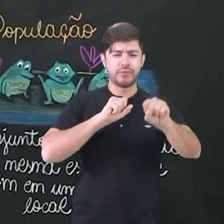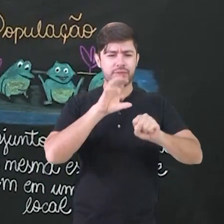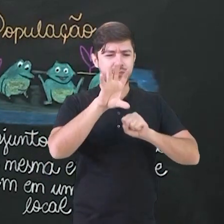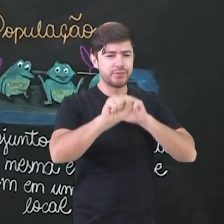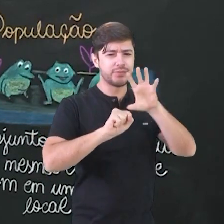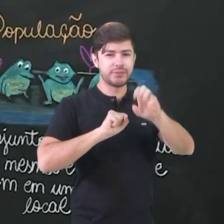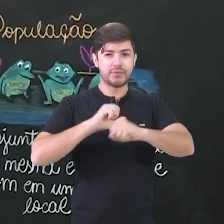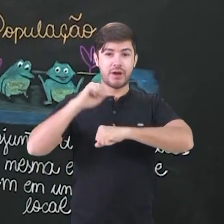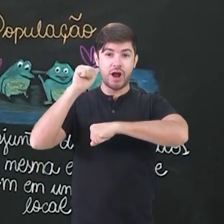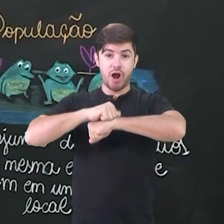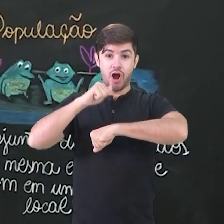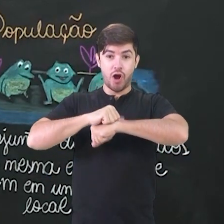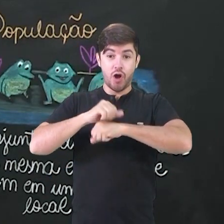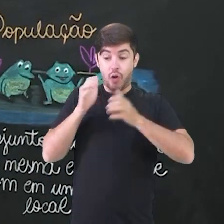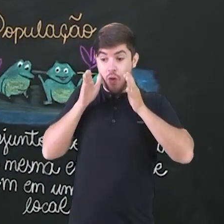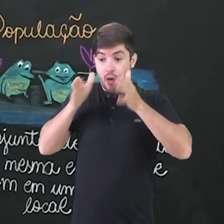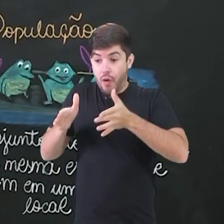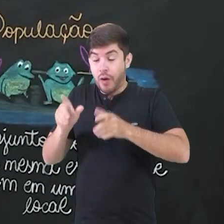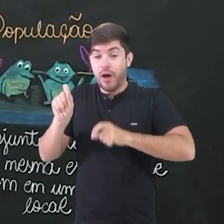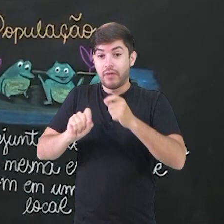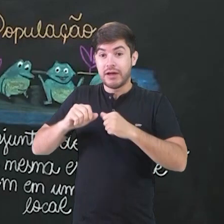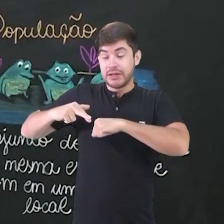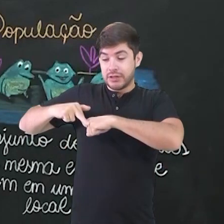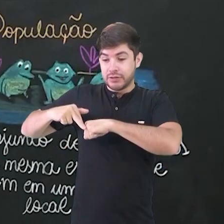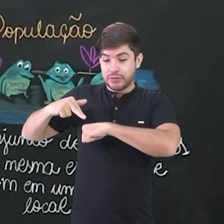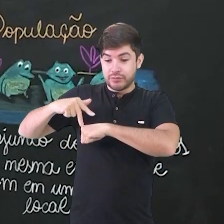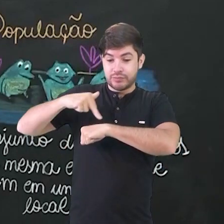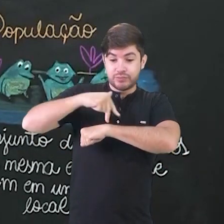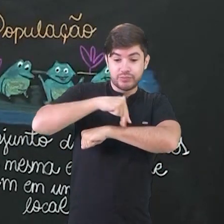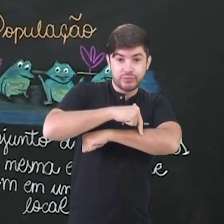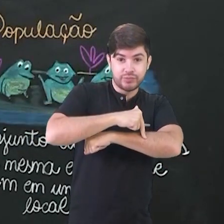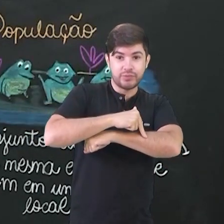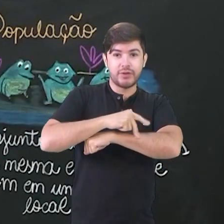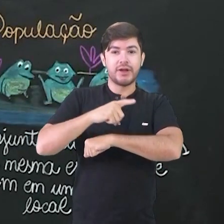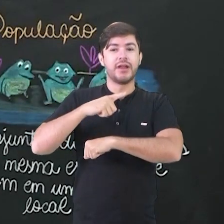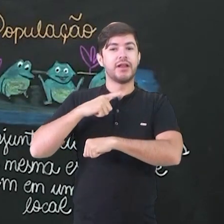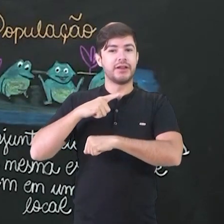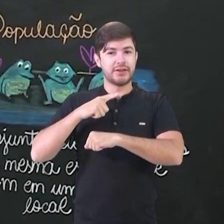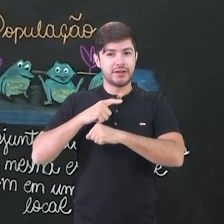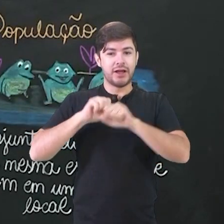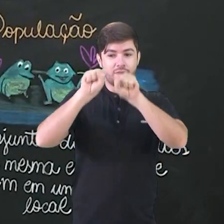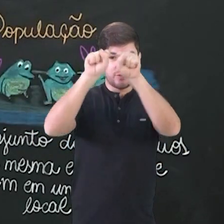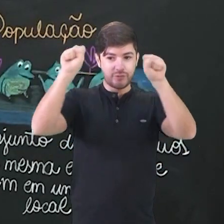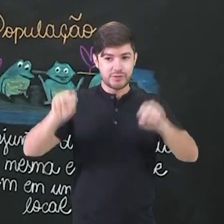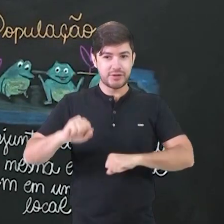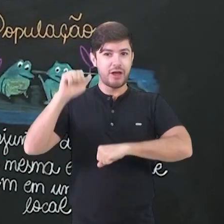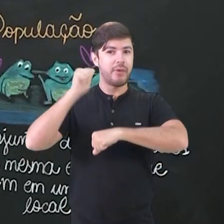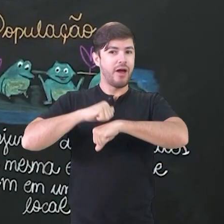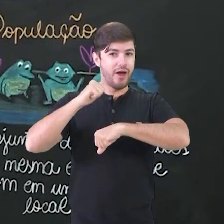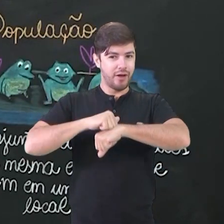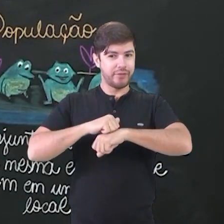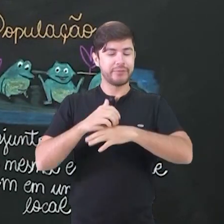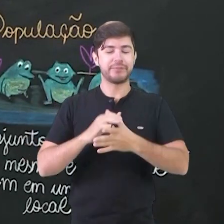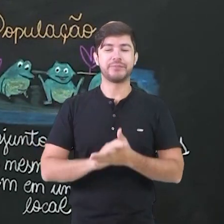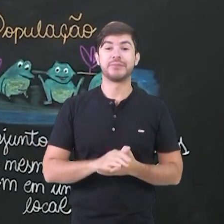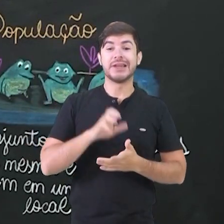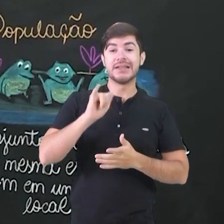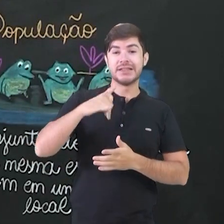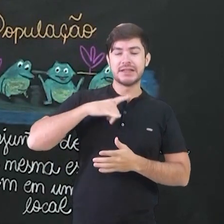ossos com propósito de locomoção, eu tenho então sistema ósseo, parte do sistema locomotor. Se eu